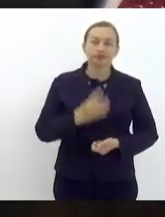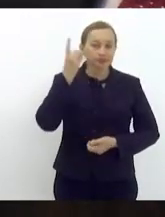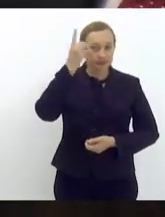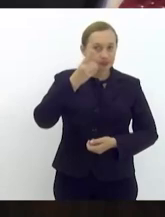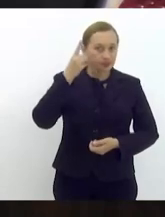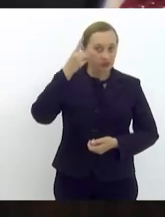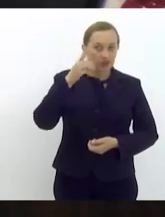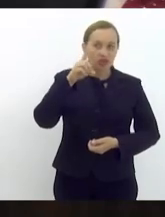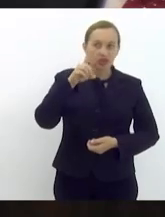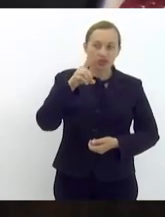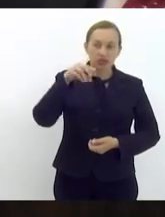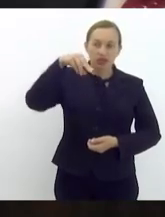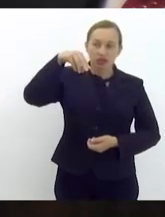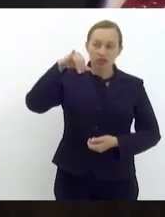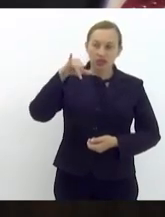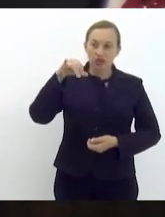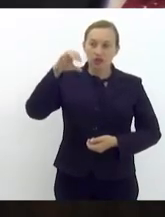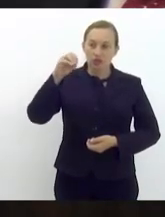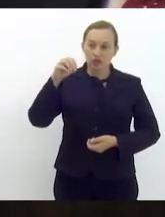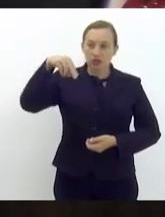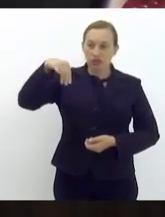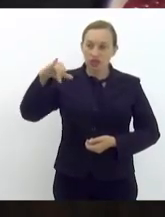Deputado Dionísio Lins.